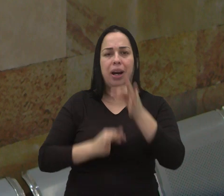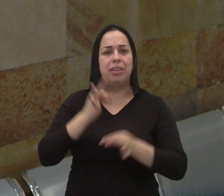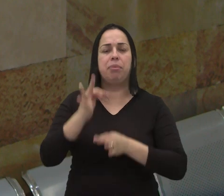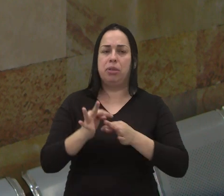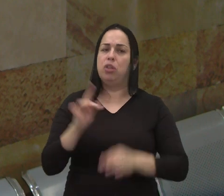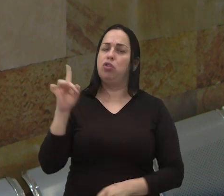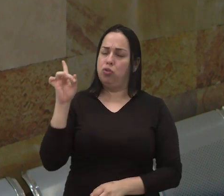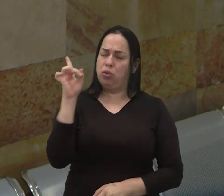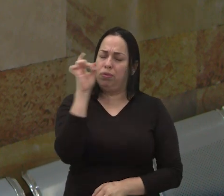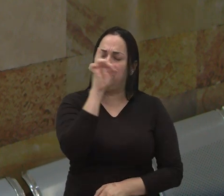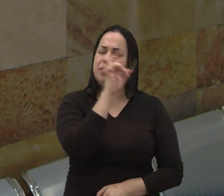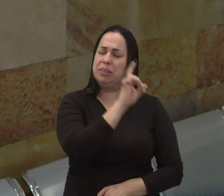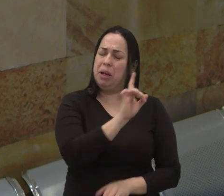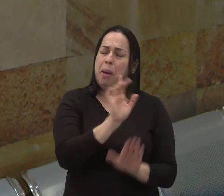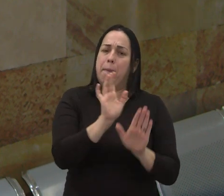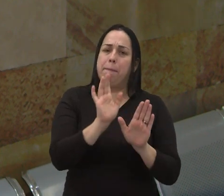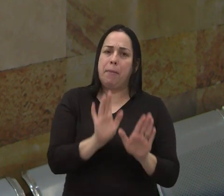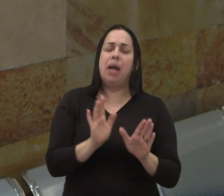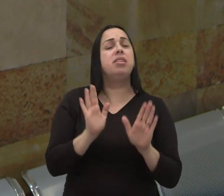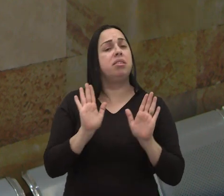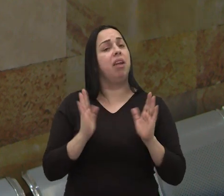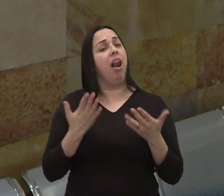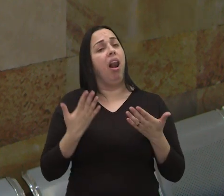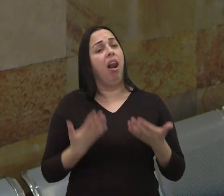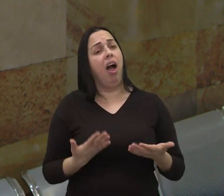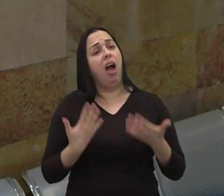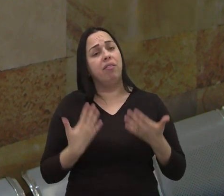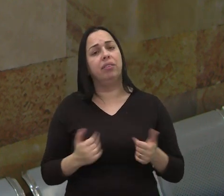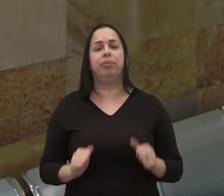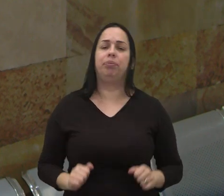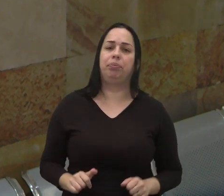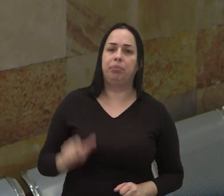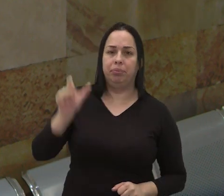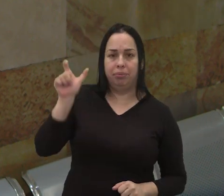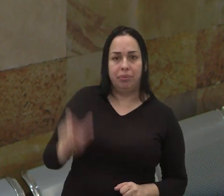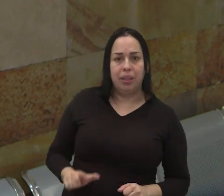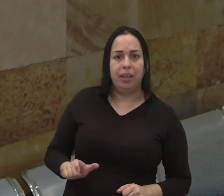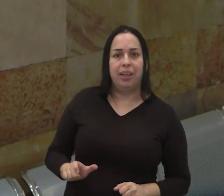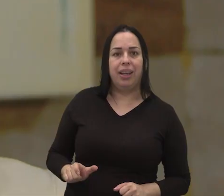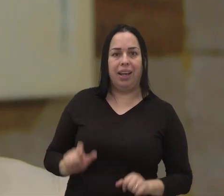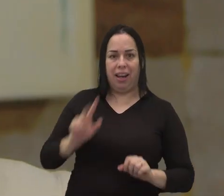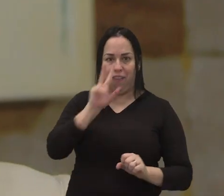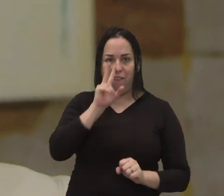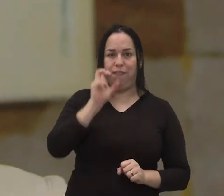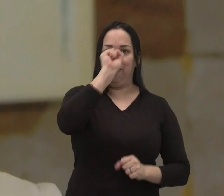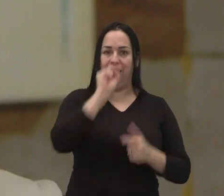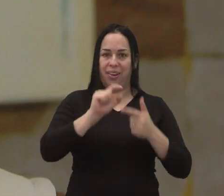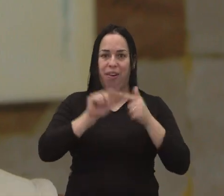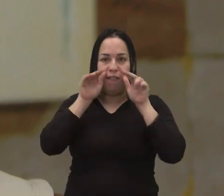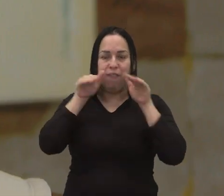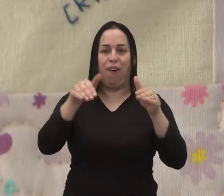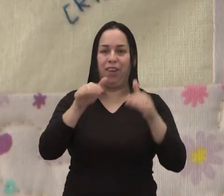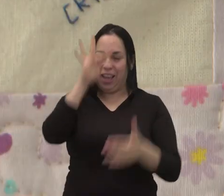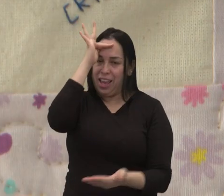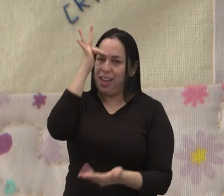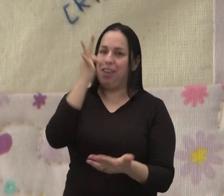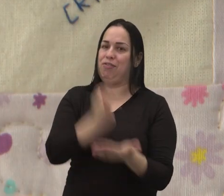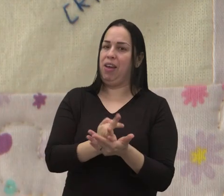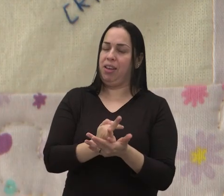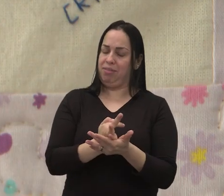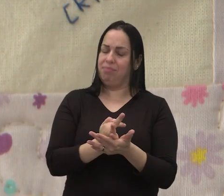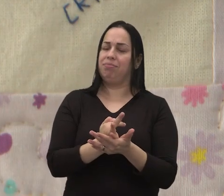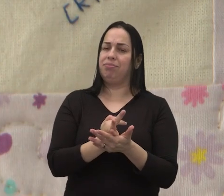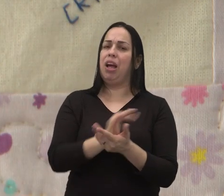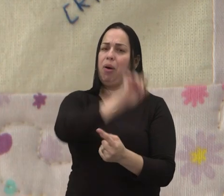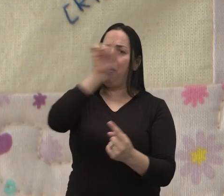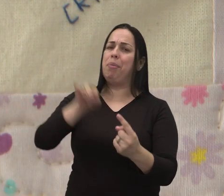Então, assim, foi um tratamento assim doloroso, mas leve, vamos dizer assim, né? Zilá leva o lema Força, Foco e Fé